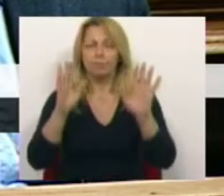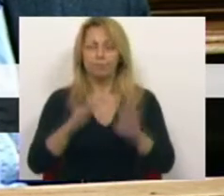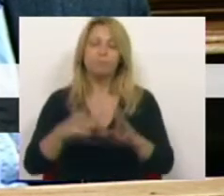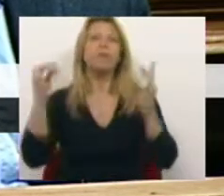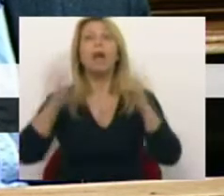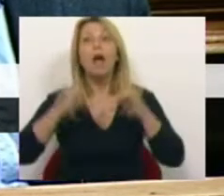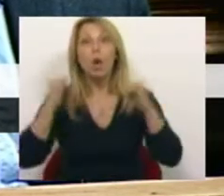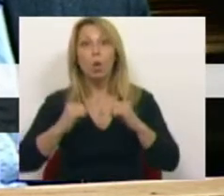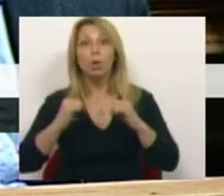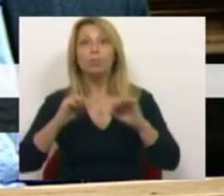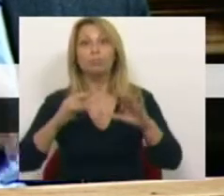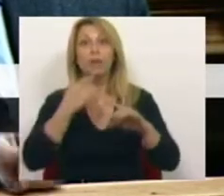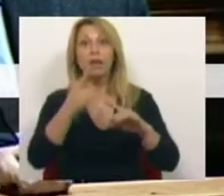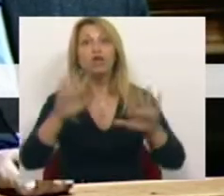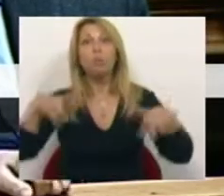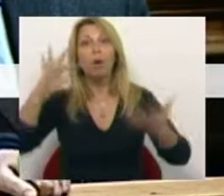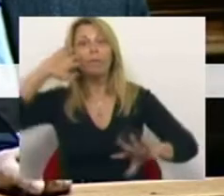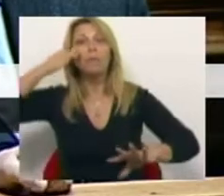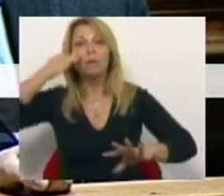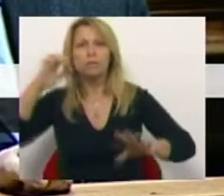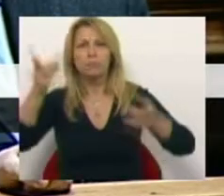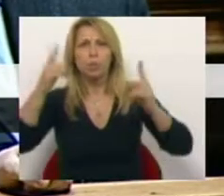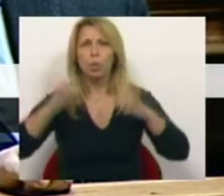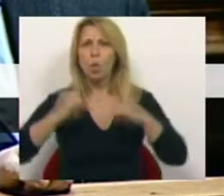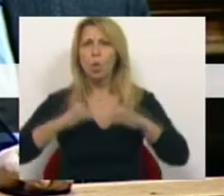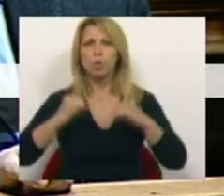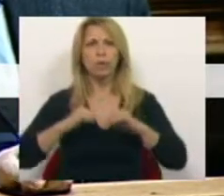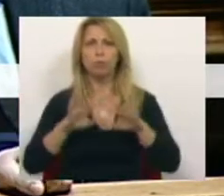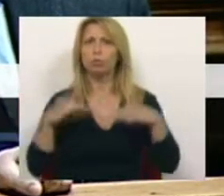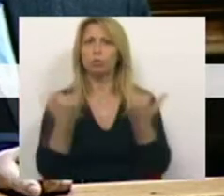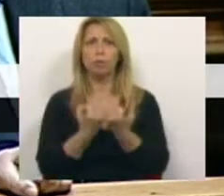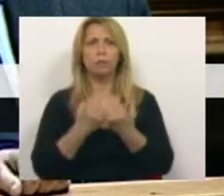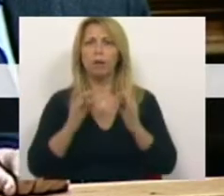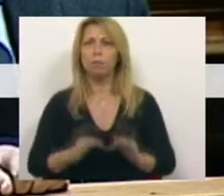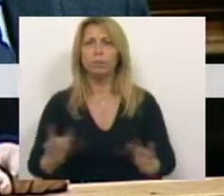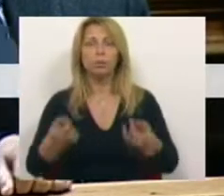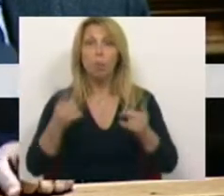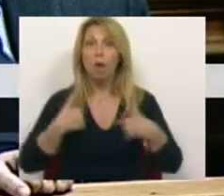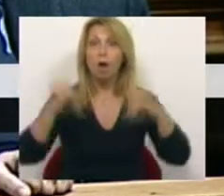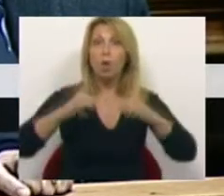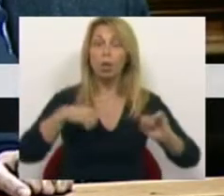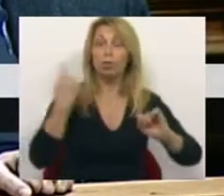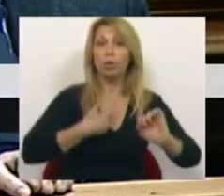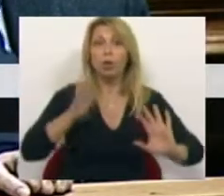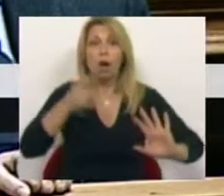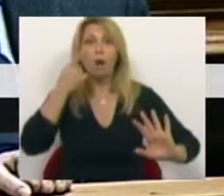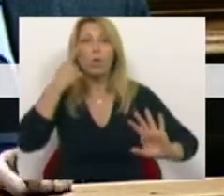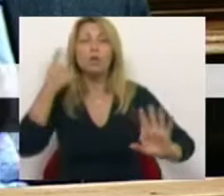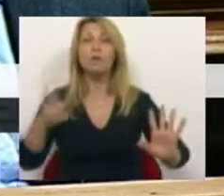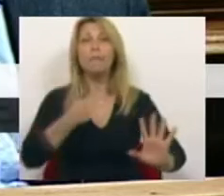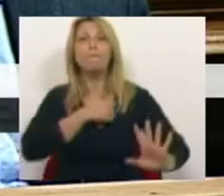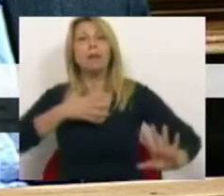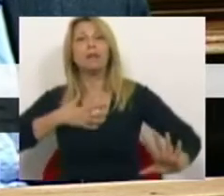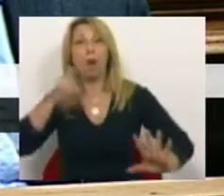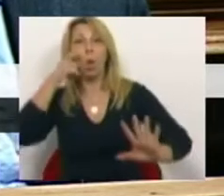se diz que pode ficar em causa não é propriamente um consenso social. É o acordo que nós já conhecemos entre os patrões e o seu mordomo,